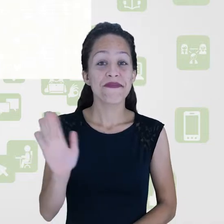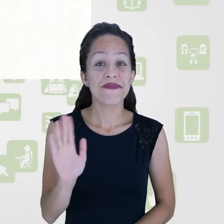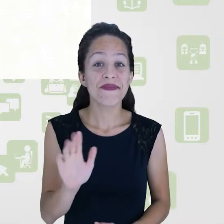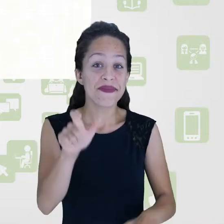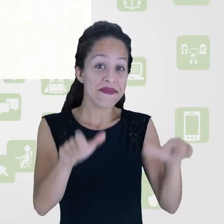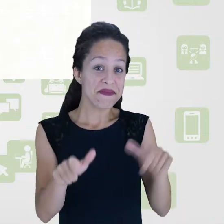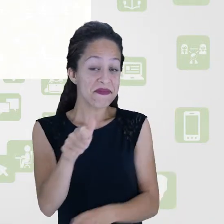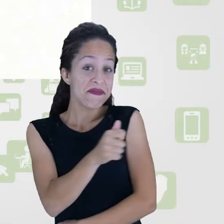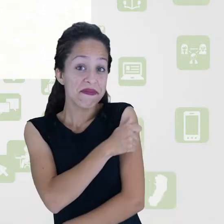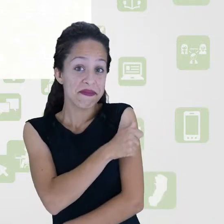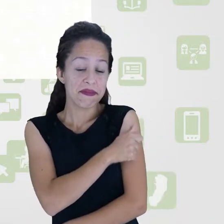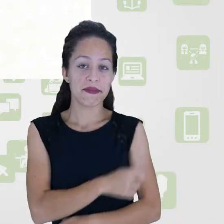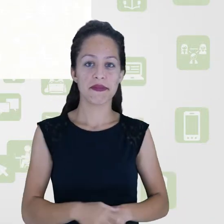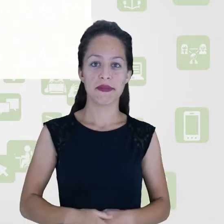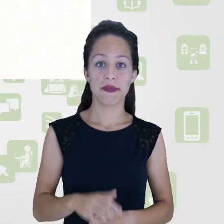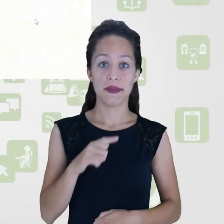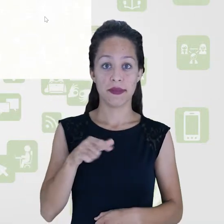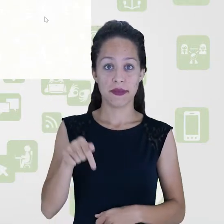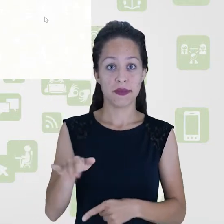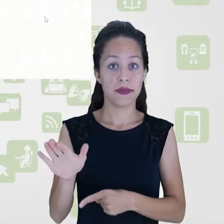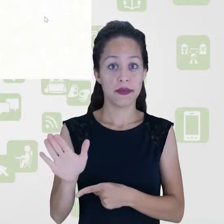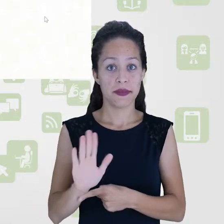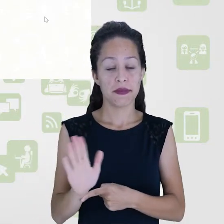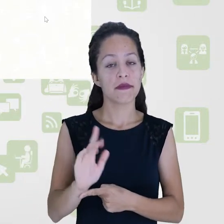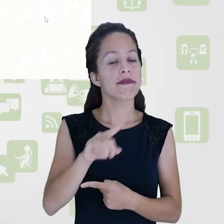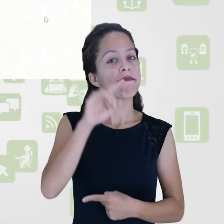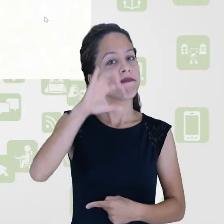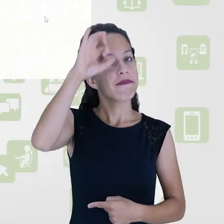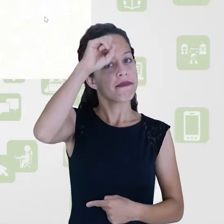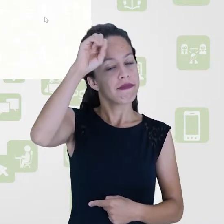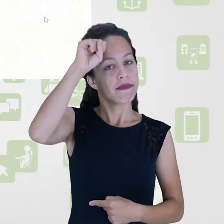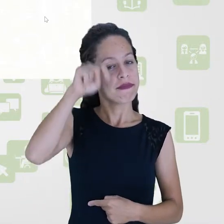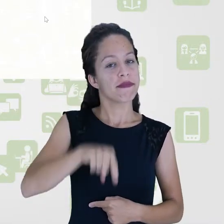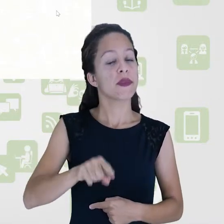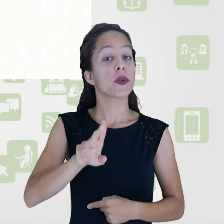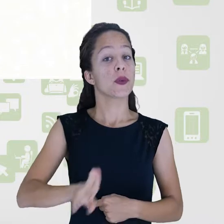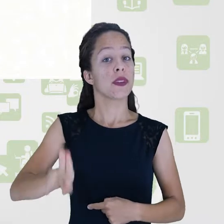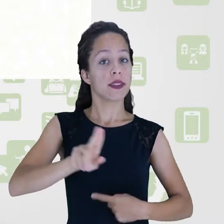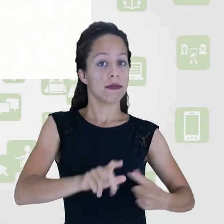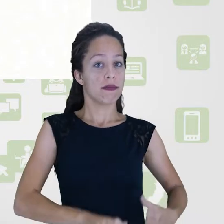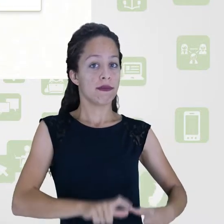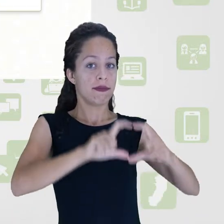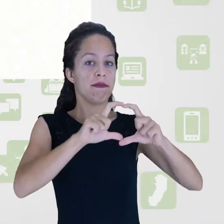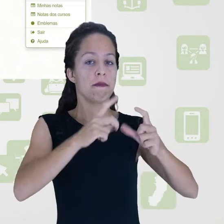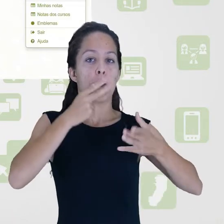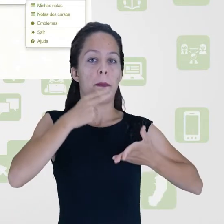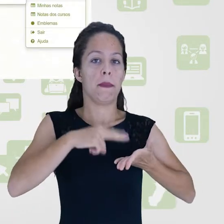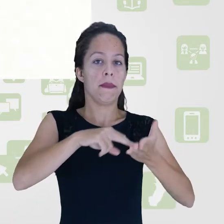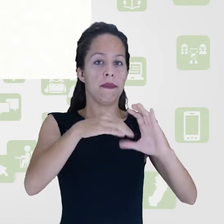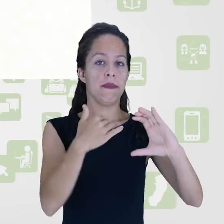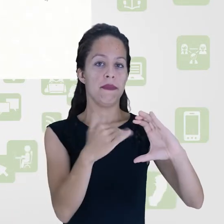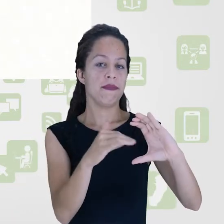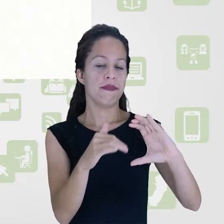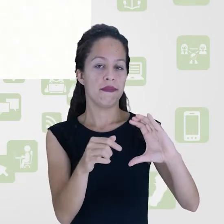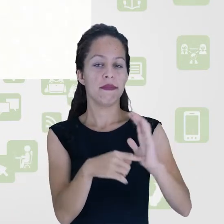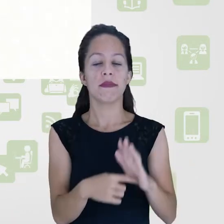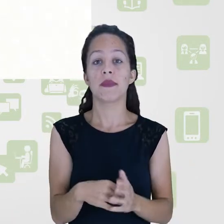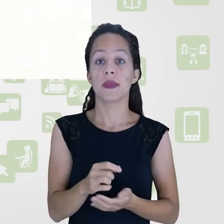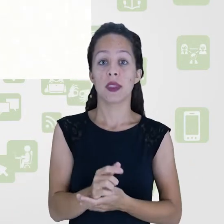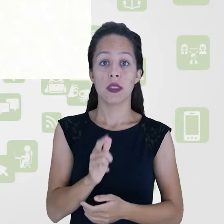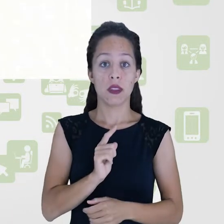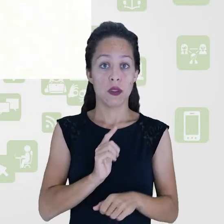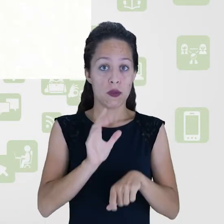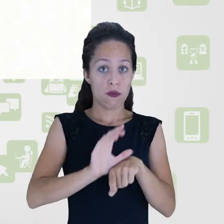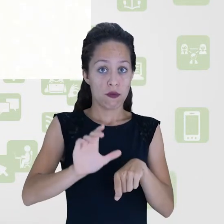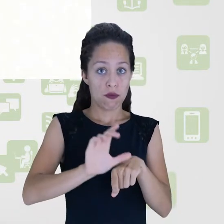Olá pessoal, nesse vídeo tutorial nós vamos aprender a utilizar o bloco correio eletrônico. Com a edição do curso ativada,